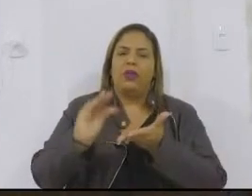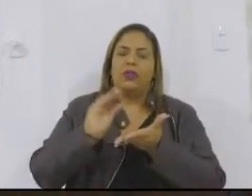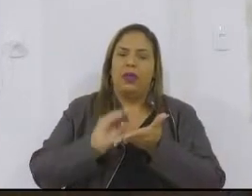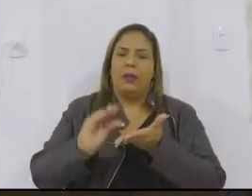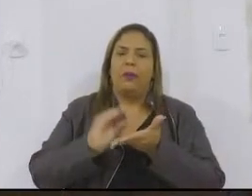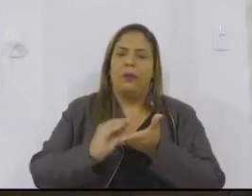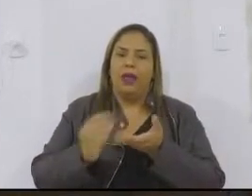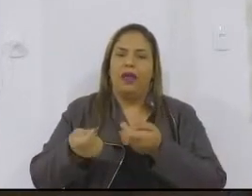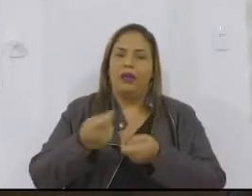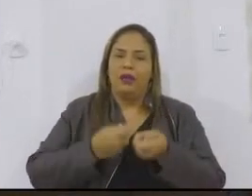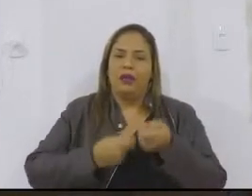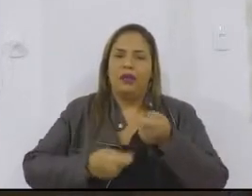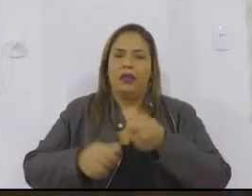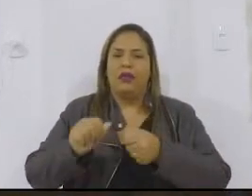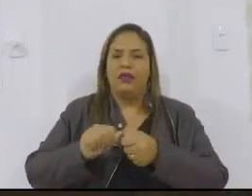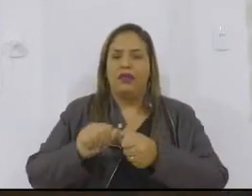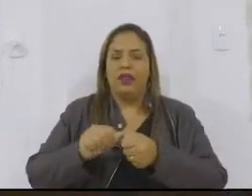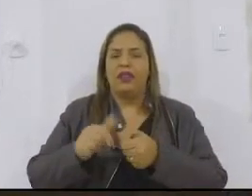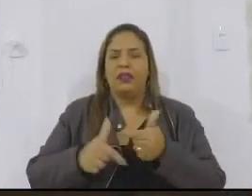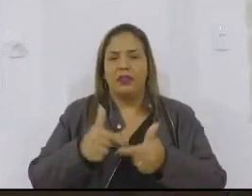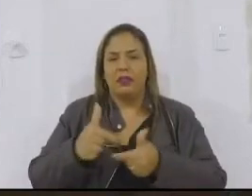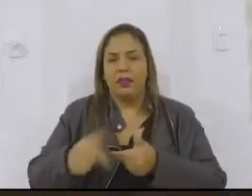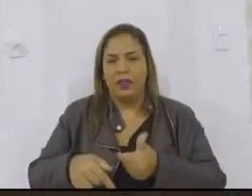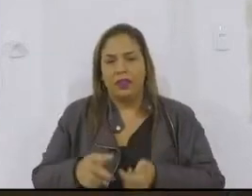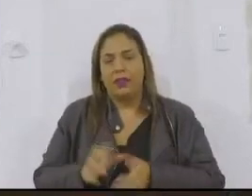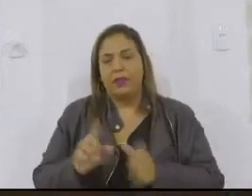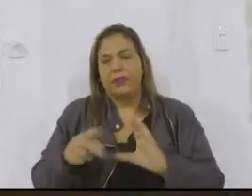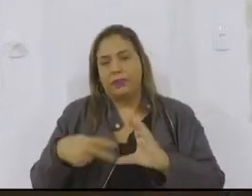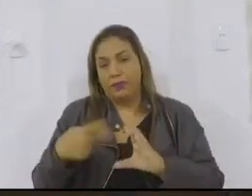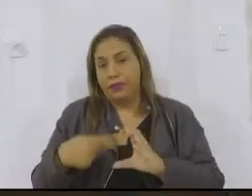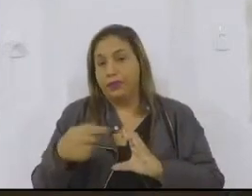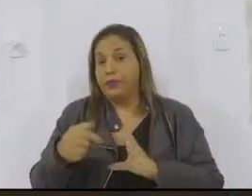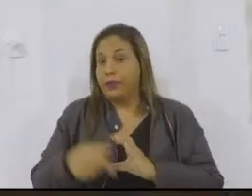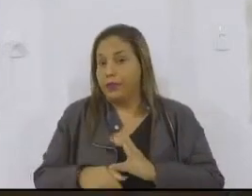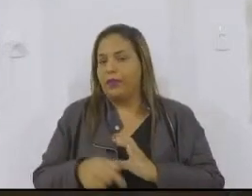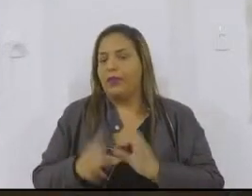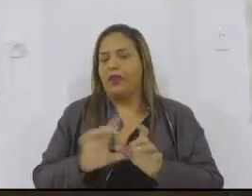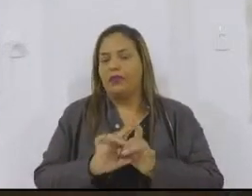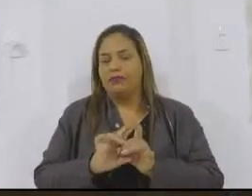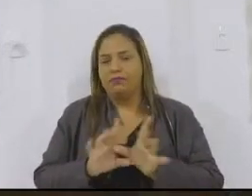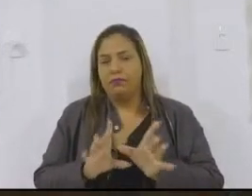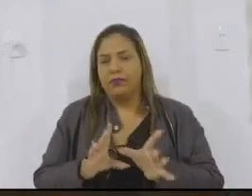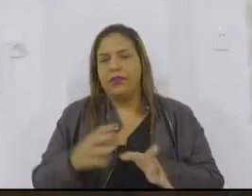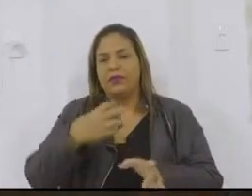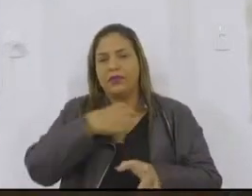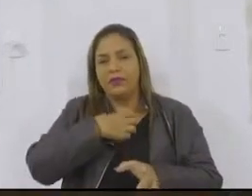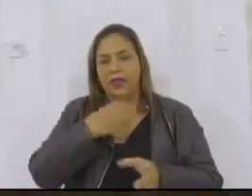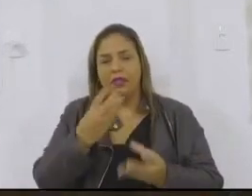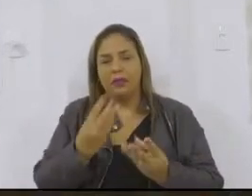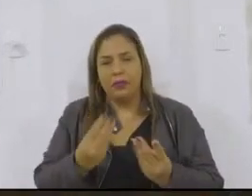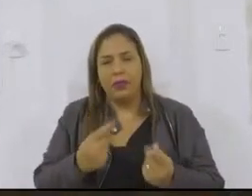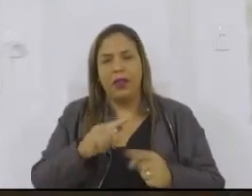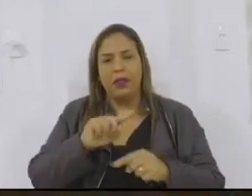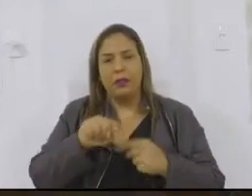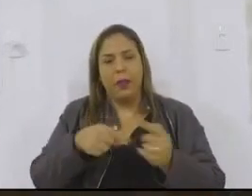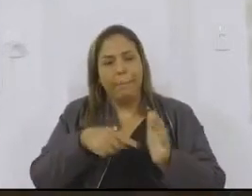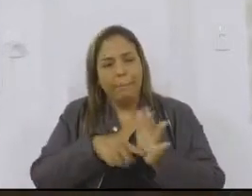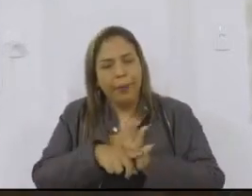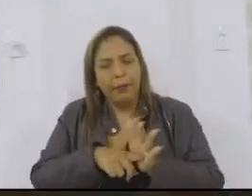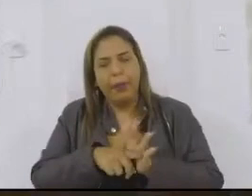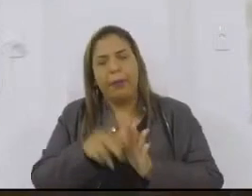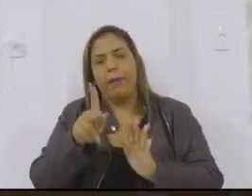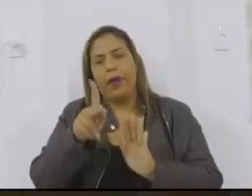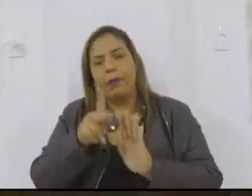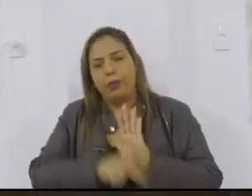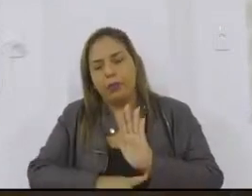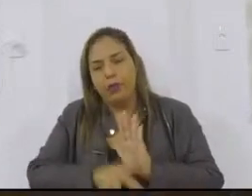serviços. Dessa forma, essa Casa de Lei, com espírito público, que deve ser o mais importante na esfera do município após a análise do projeto,